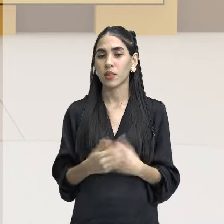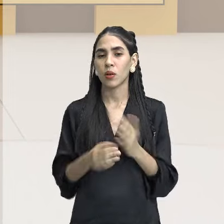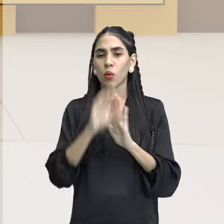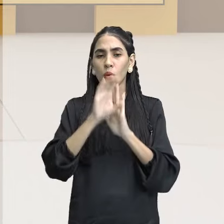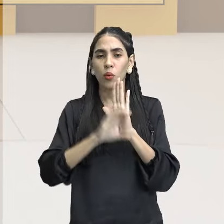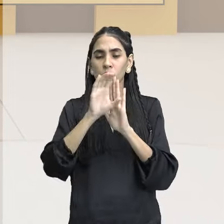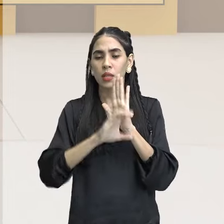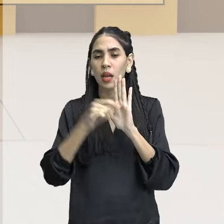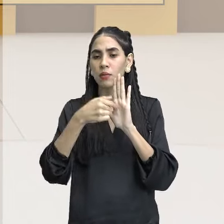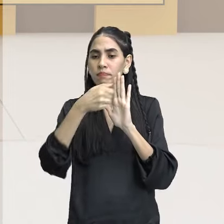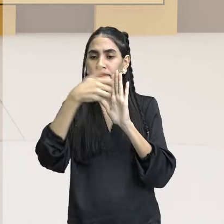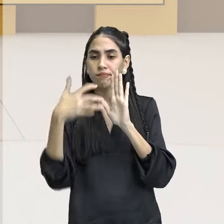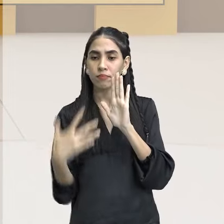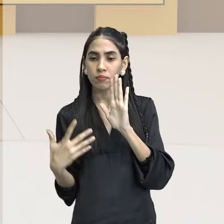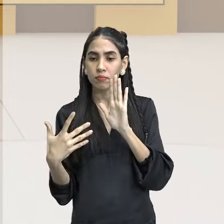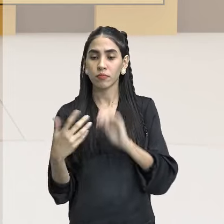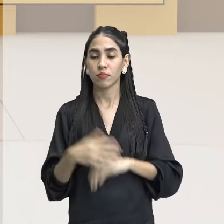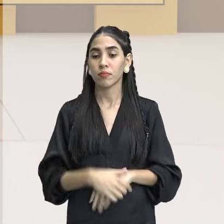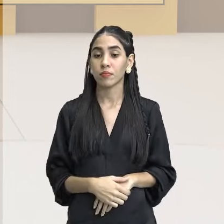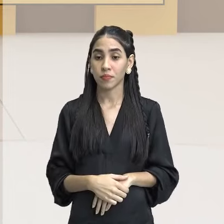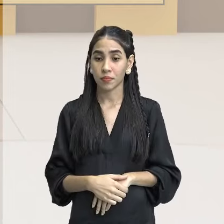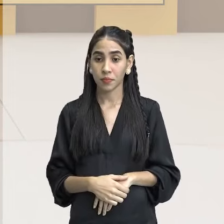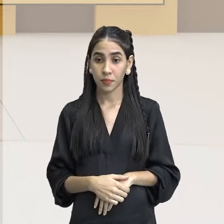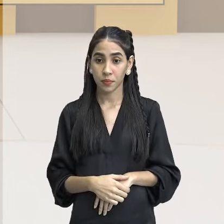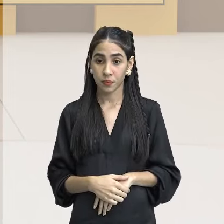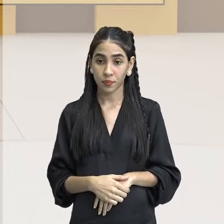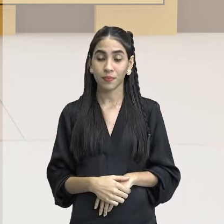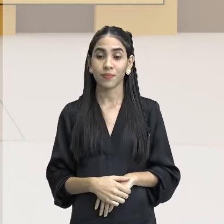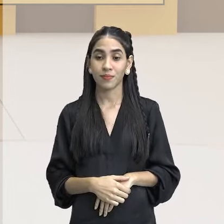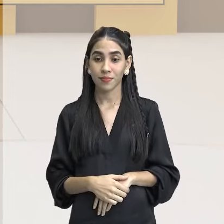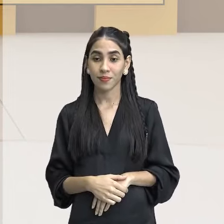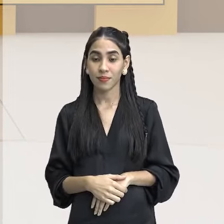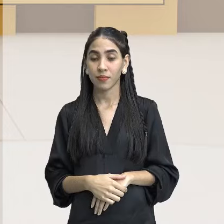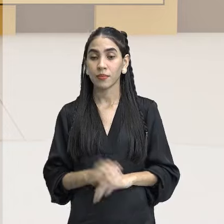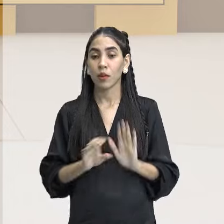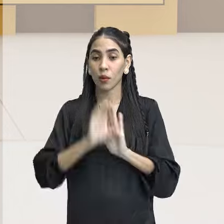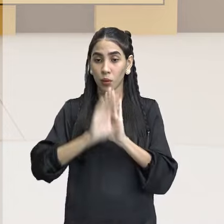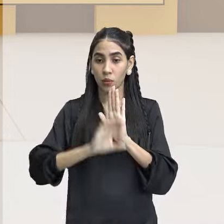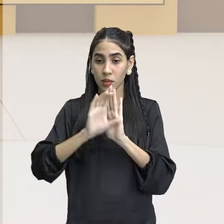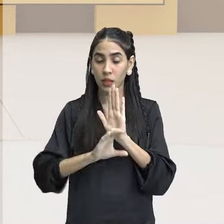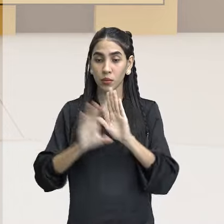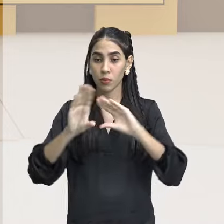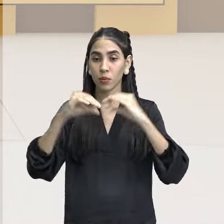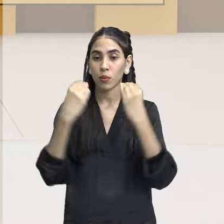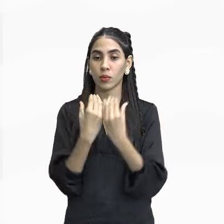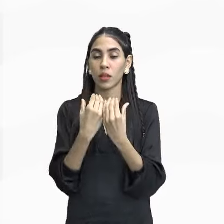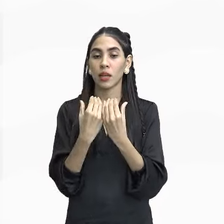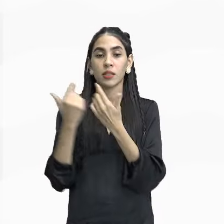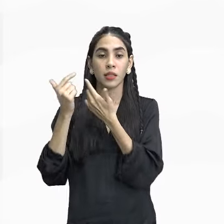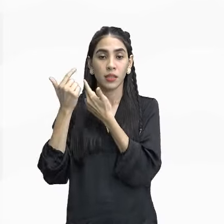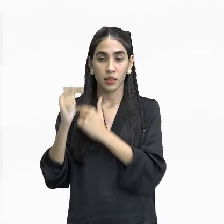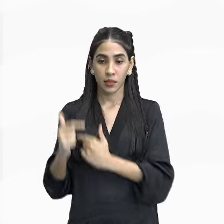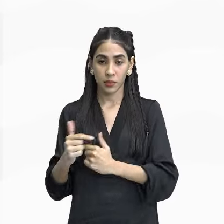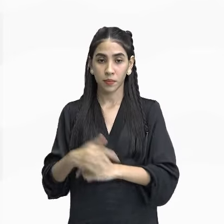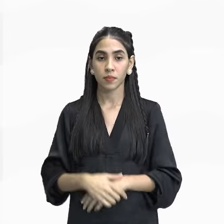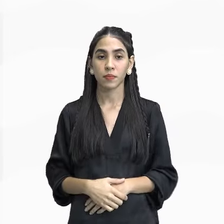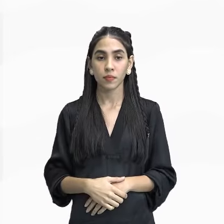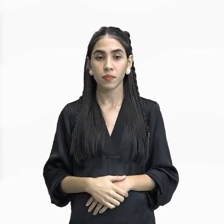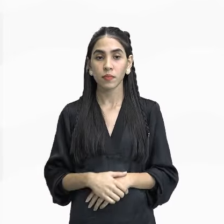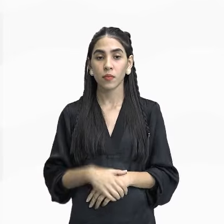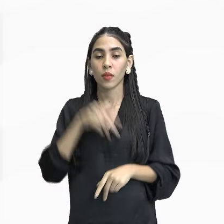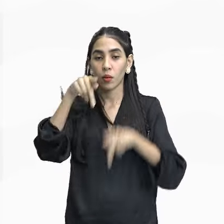definir, como a senhora bem própria disse, professora. Então vamos lá, a definição de comunidades tradicionais.